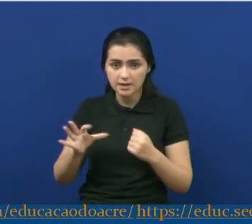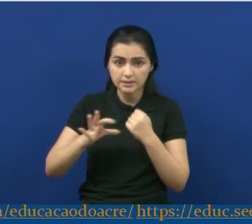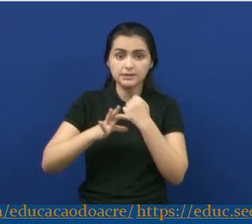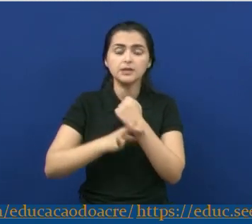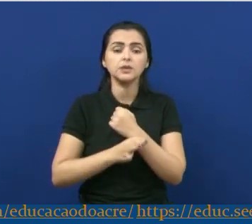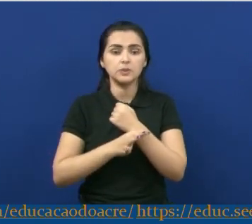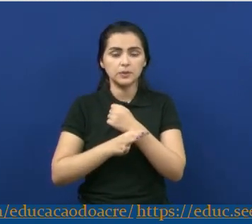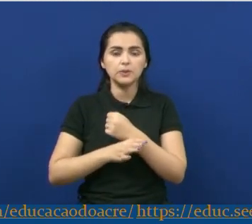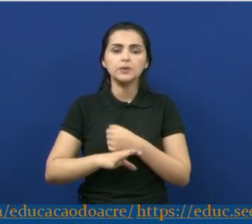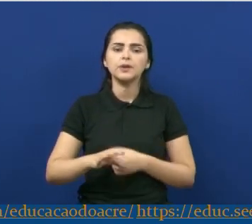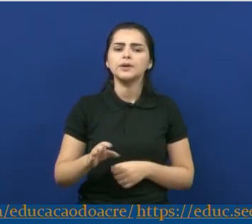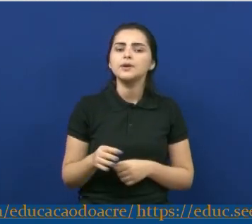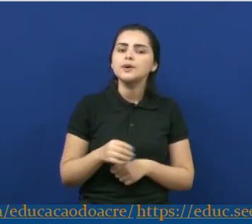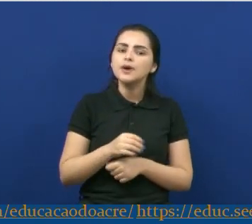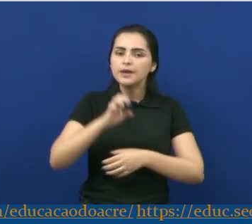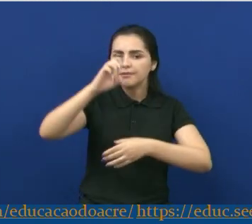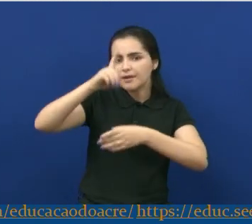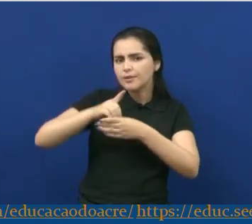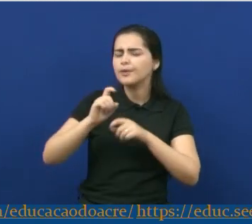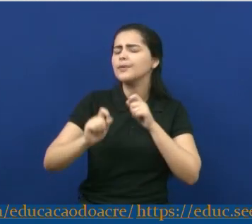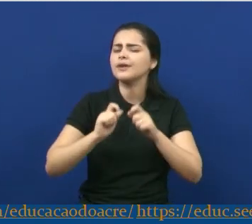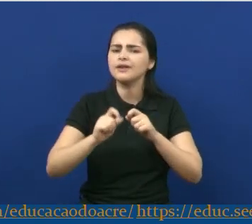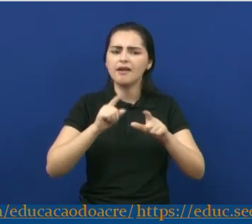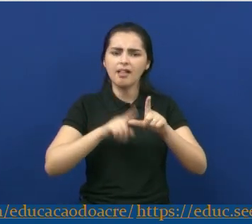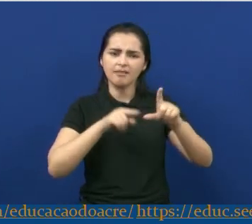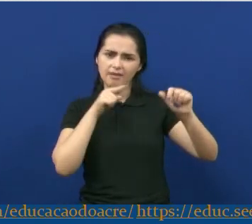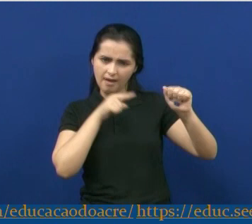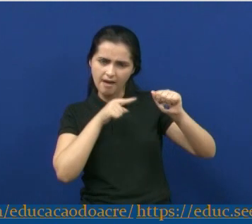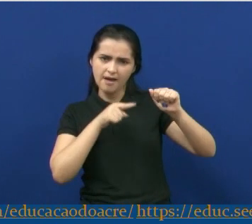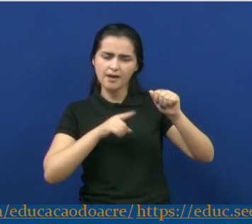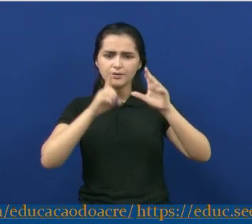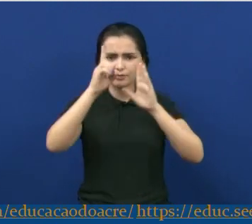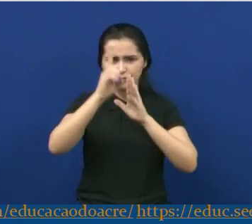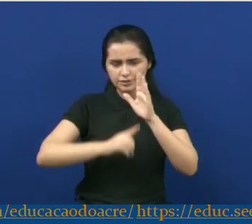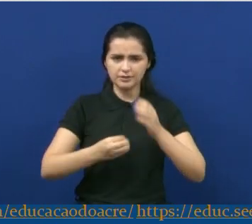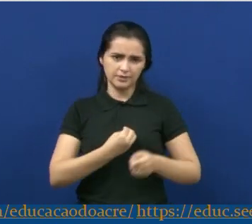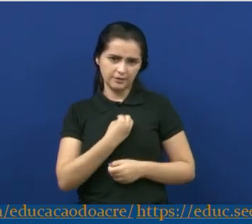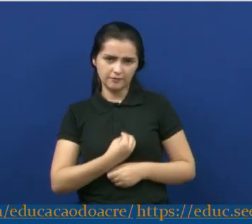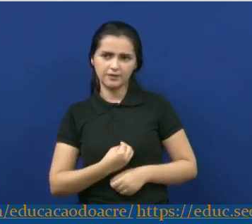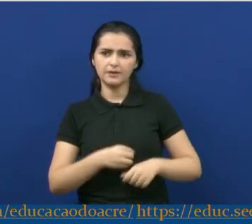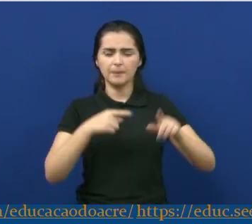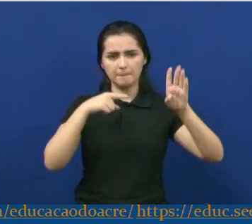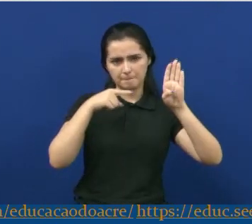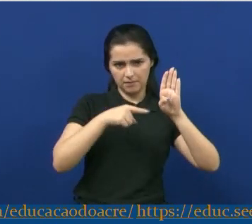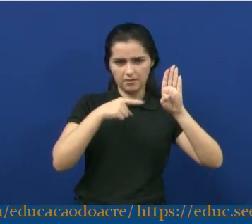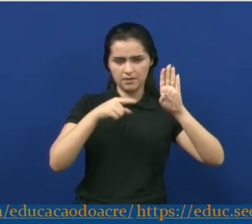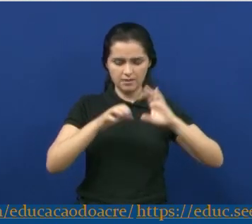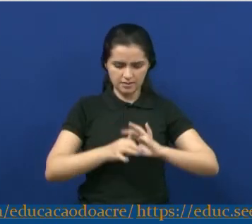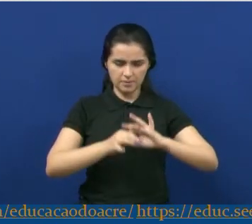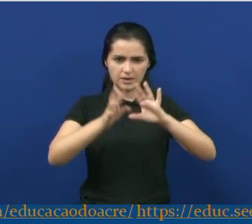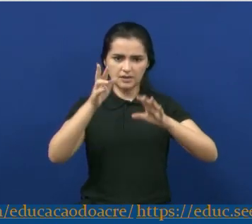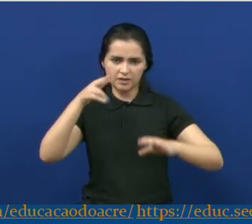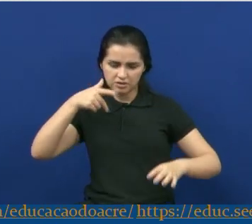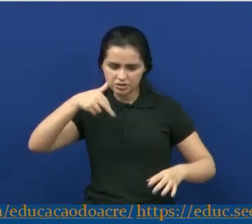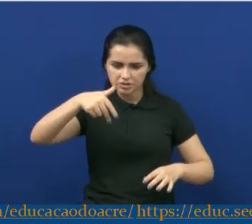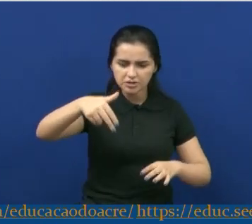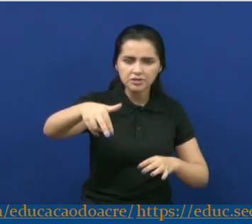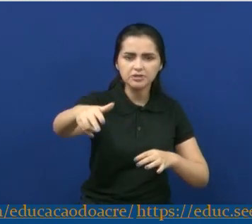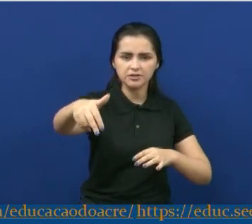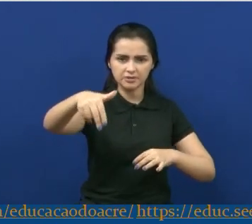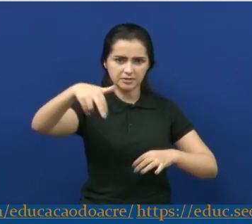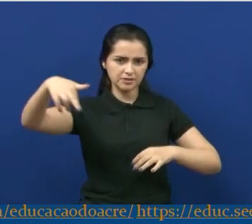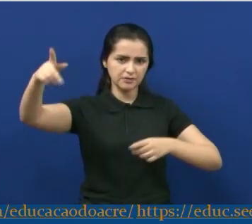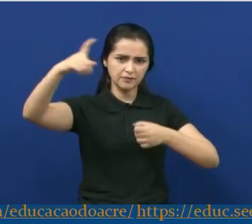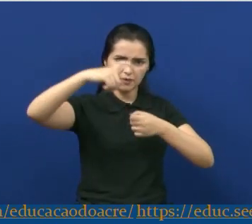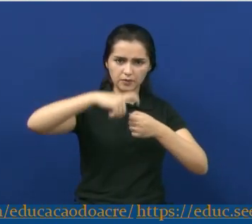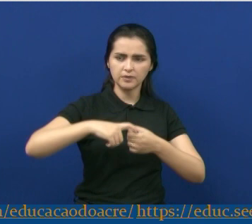exercício da democracia é, letra A, o direito à vida, letra B, a liberdade de ir e vir, letra C,